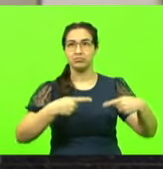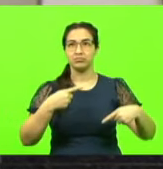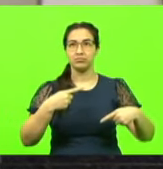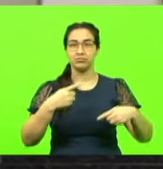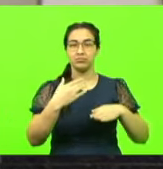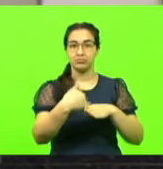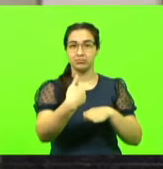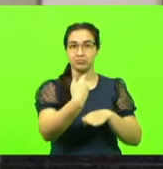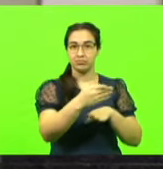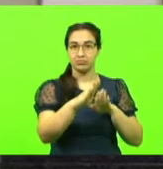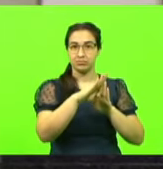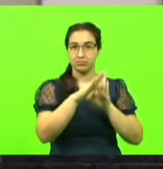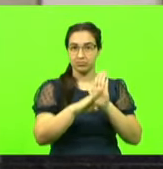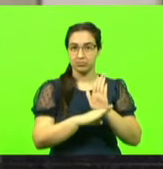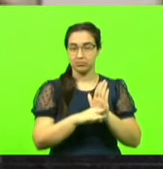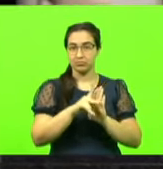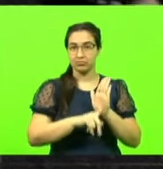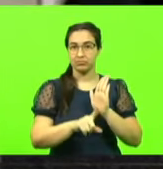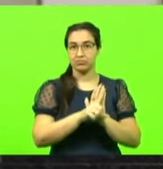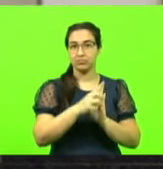pauta PL